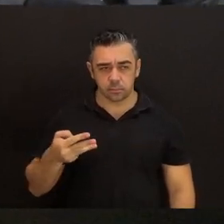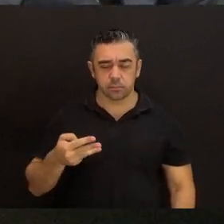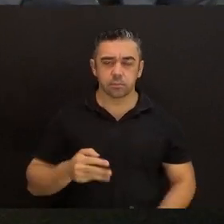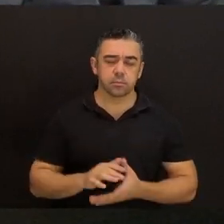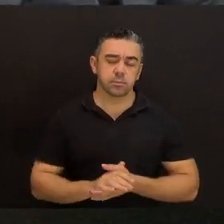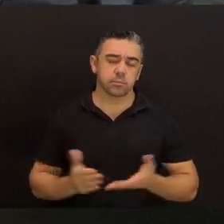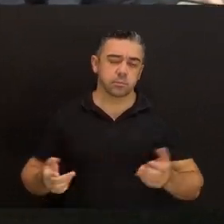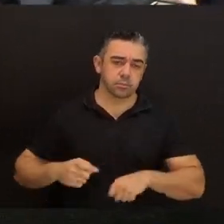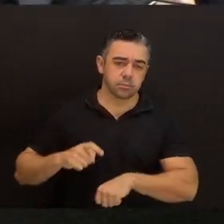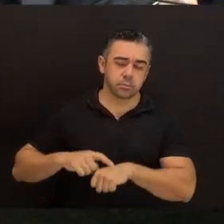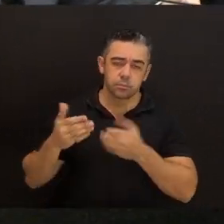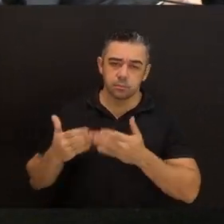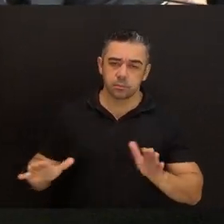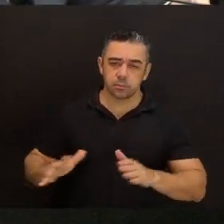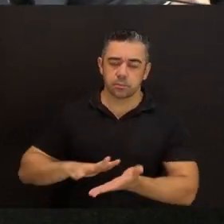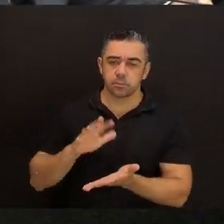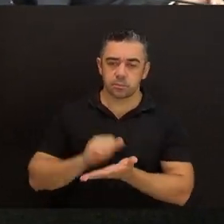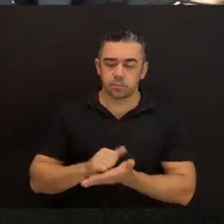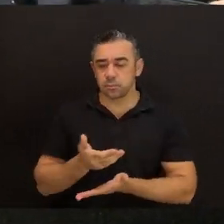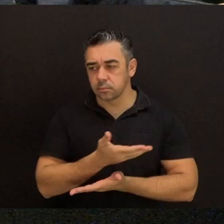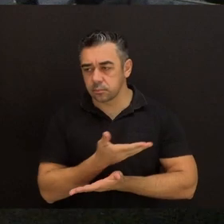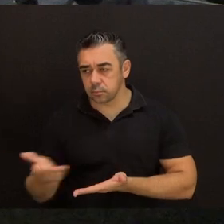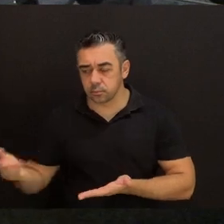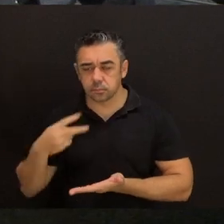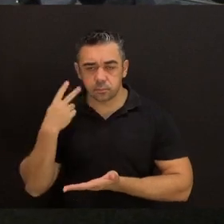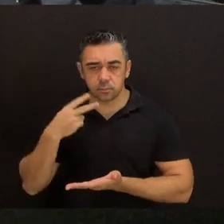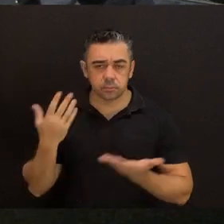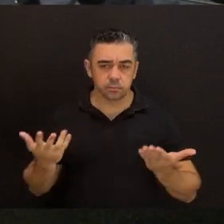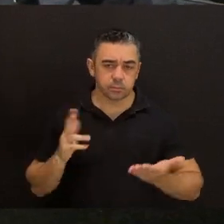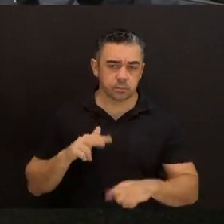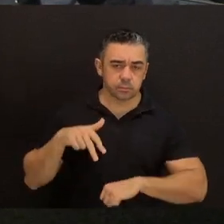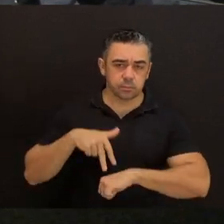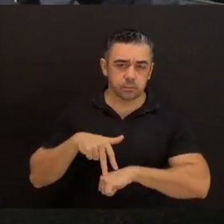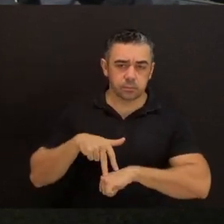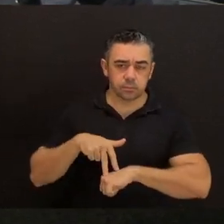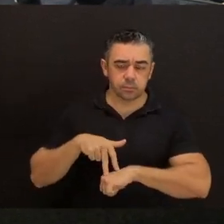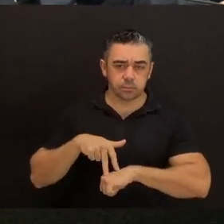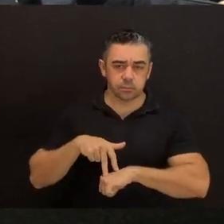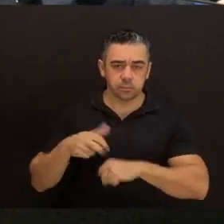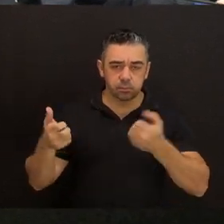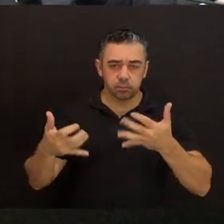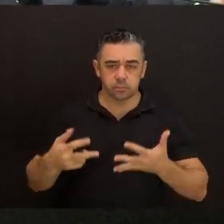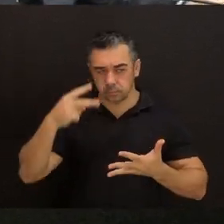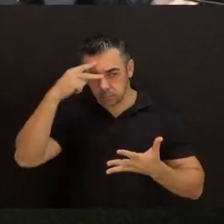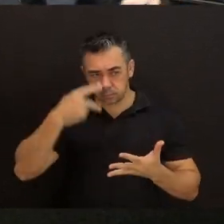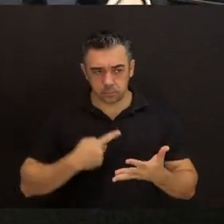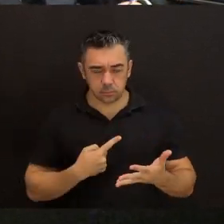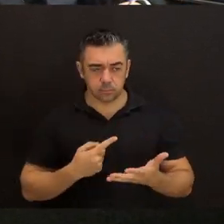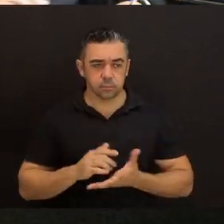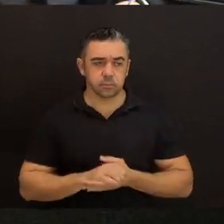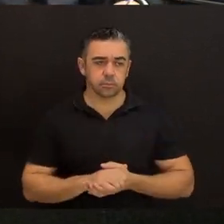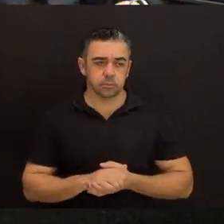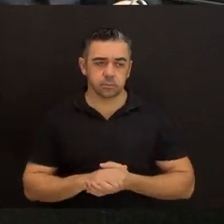neste momento estão abertas as inscrições para os vereadores que quiserem fazer o uso da palavra em explicação pessoal